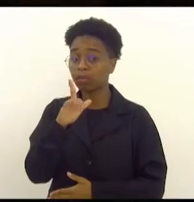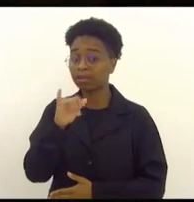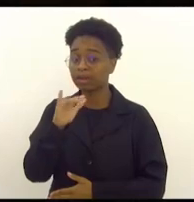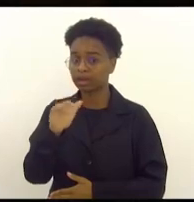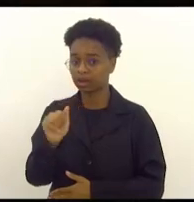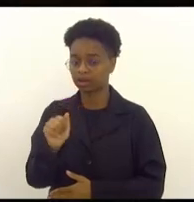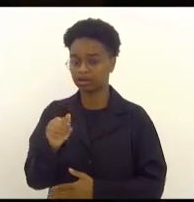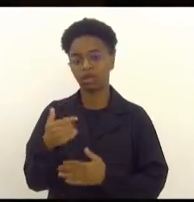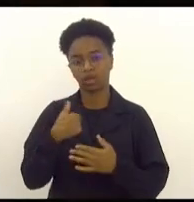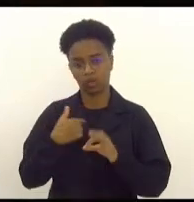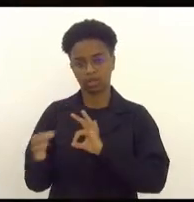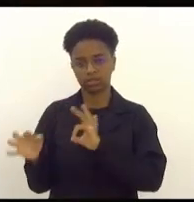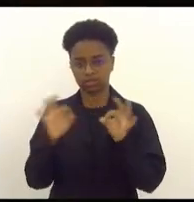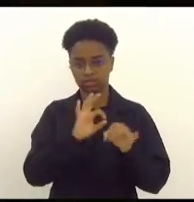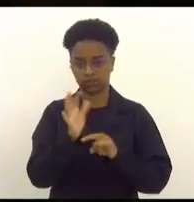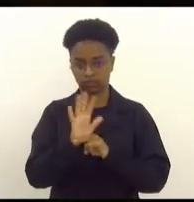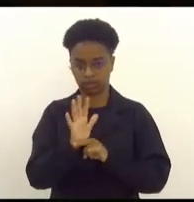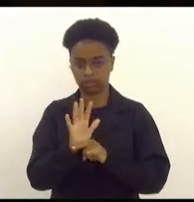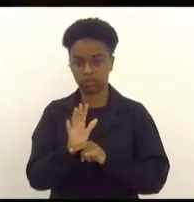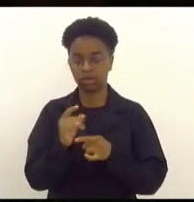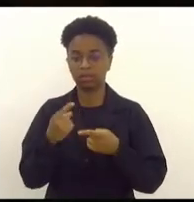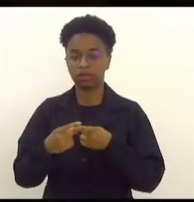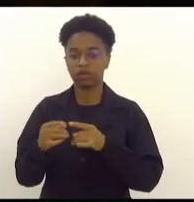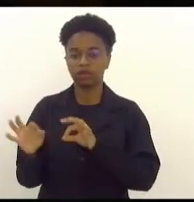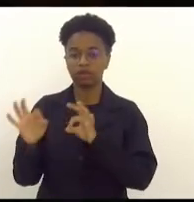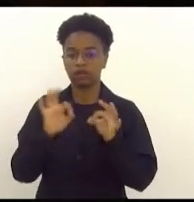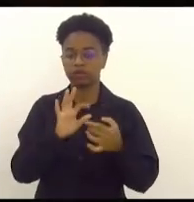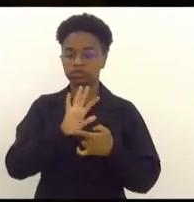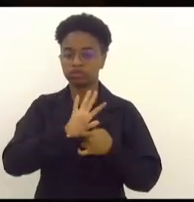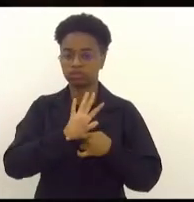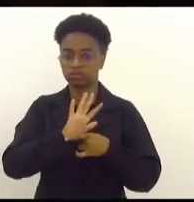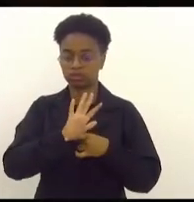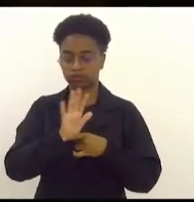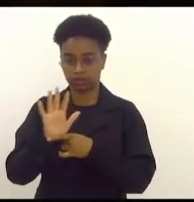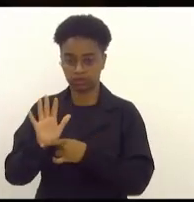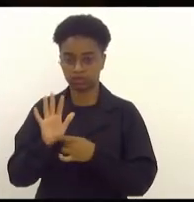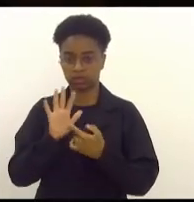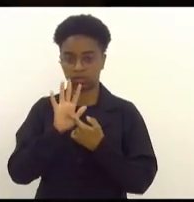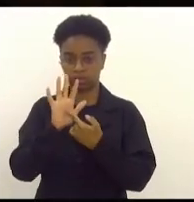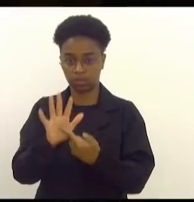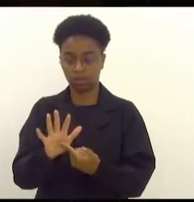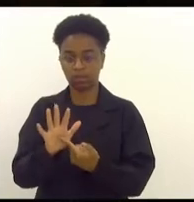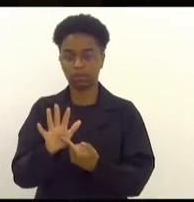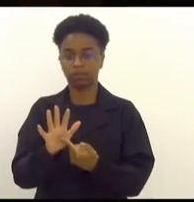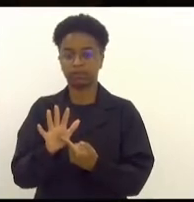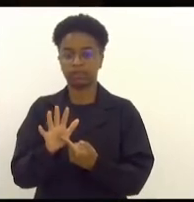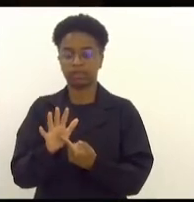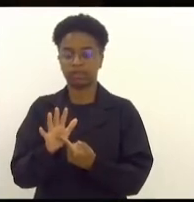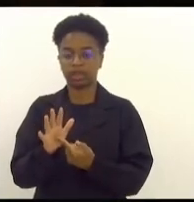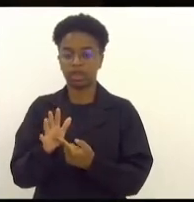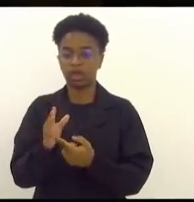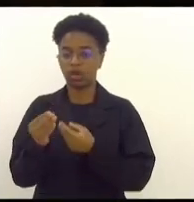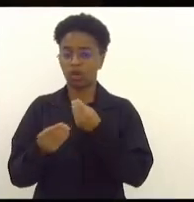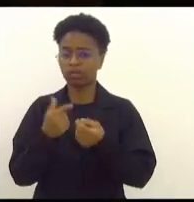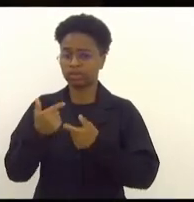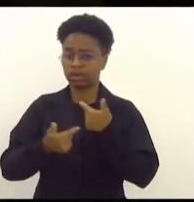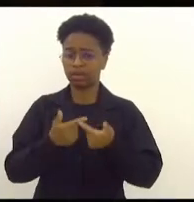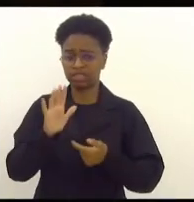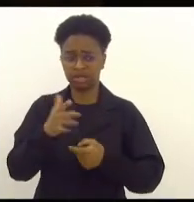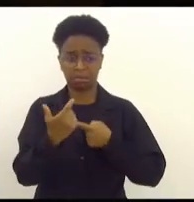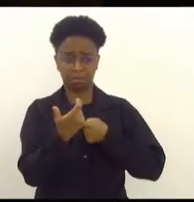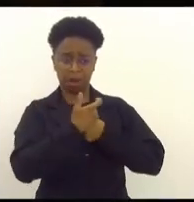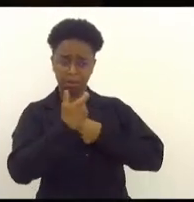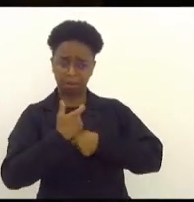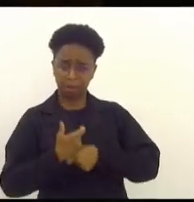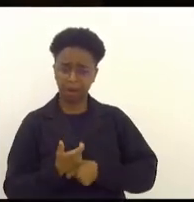eu assisti o vídeo Um dos vídeos que ele ameaça o jornalista Glauco que faz um belíssimo trabalho que já me criticou várias vezes